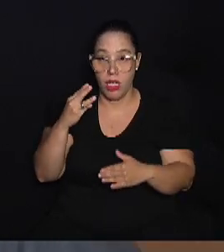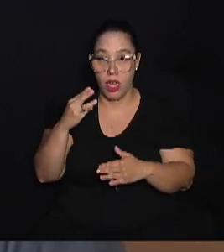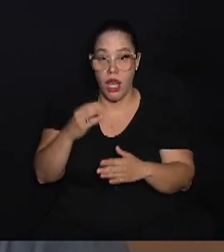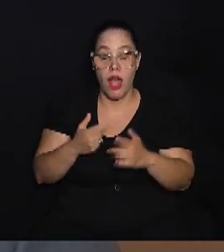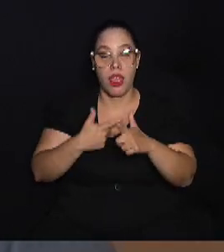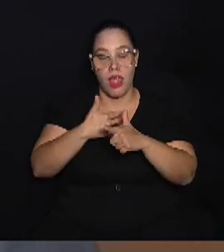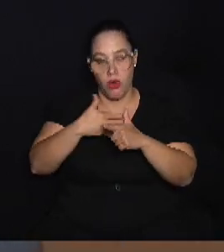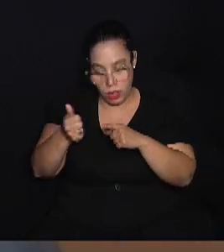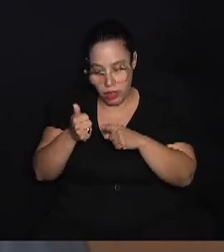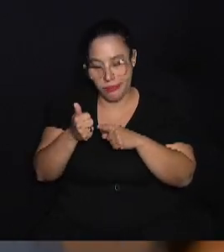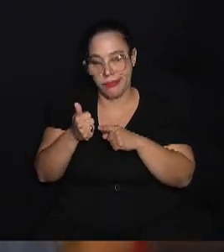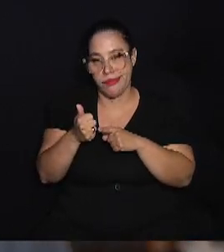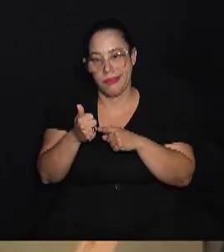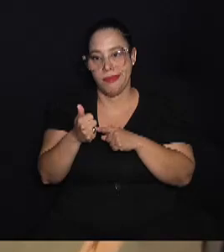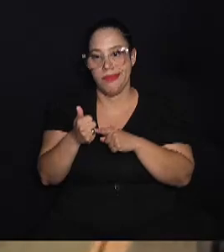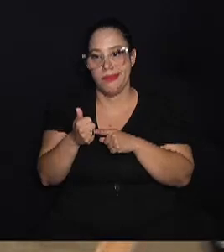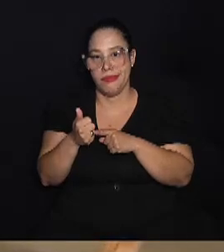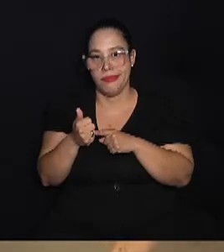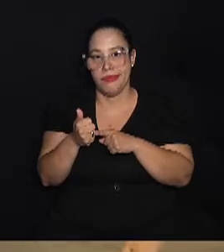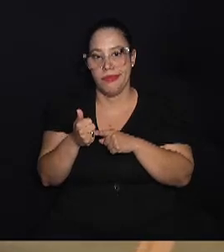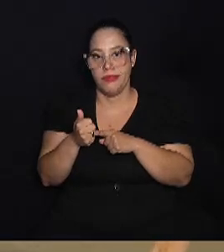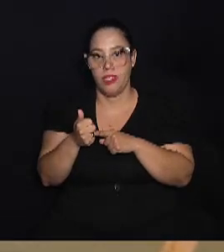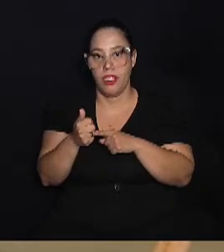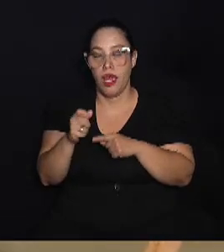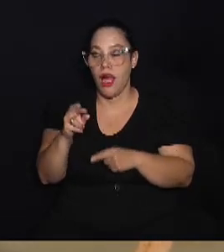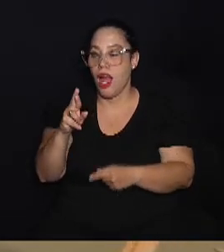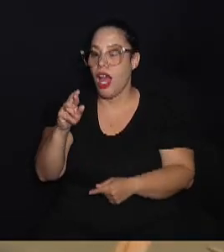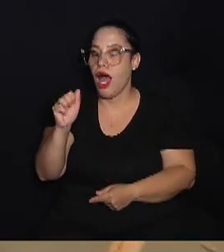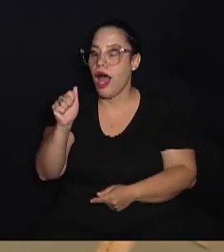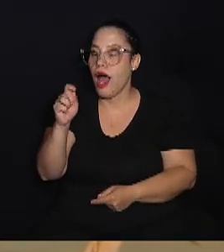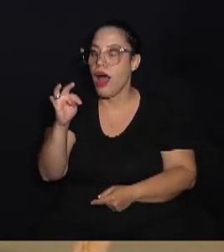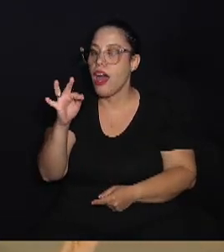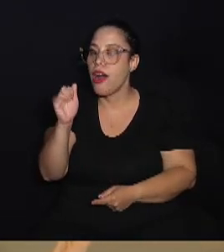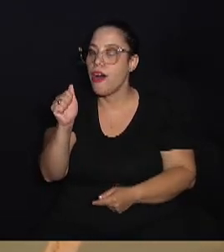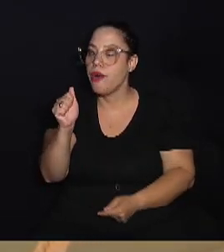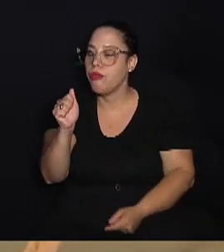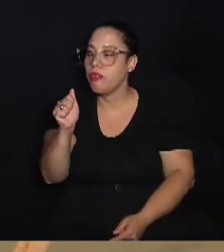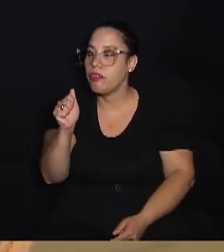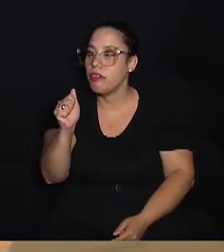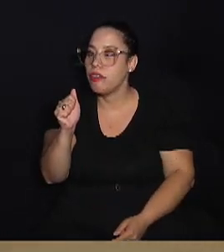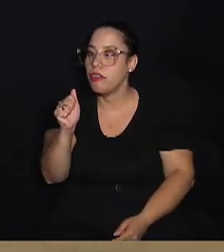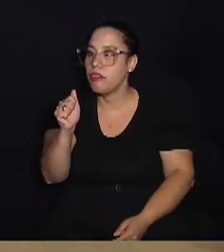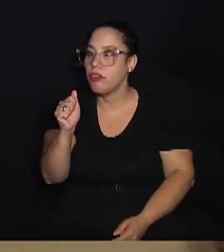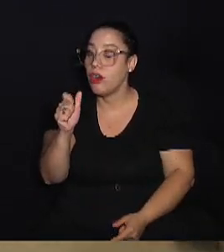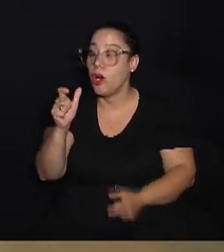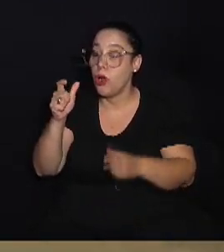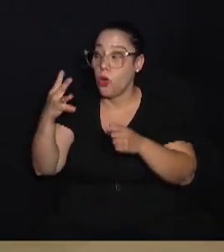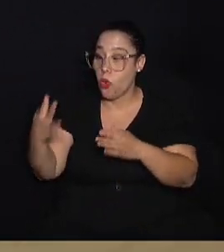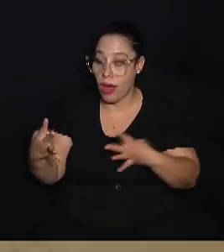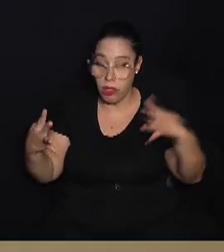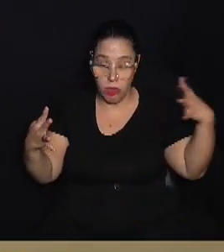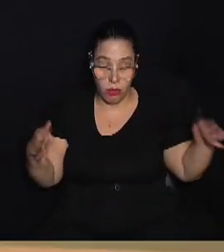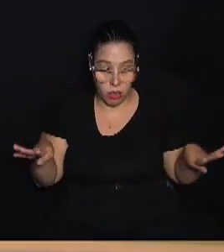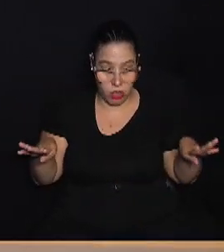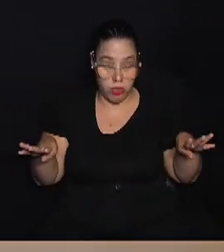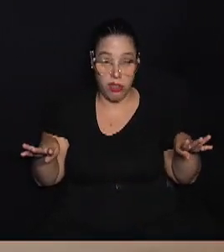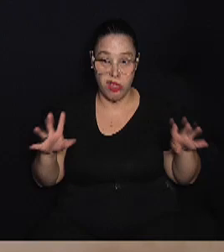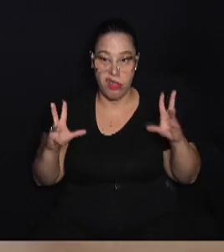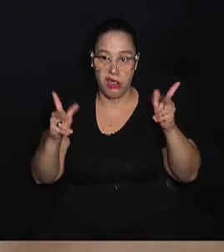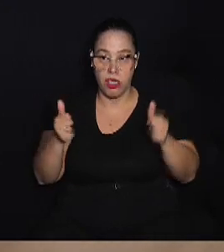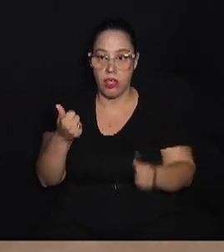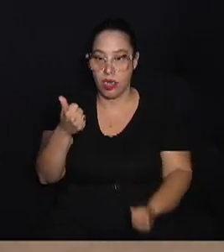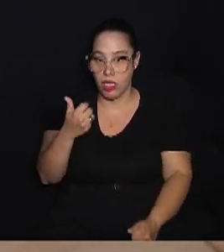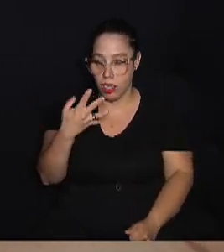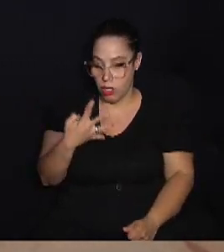ganhar. Aí ganha quem faz mais trás. E o Rafa, você falou que durante uma partida são 4 para cada lado, né? Mas um time completo são 12,